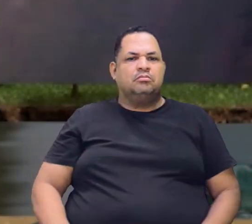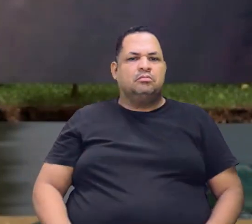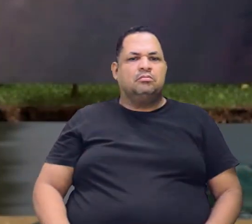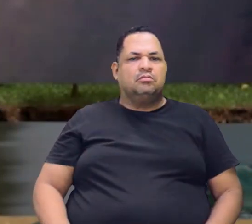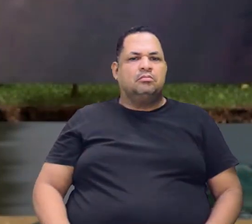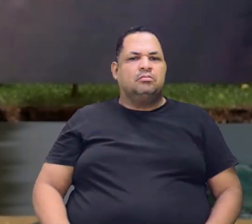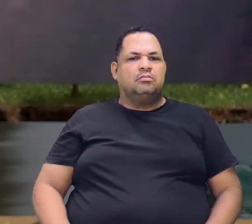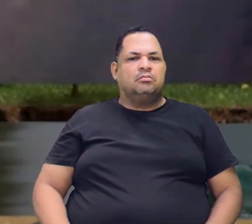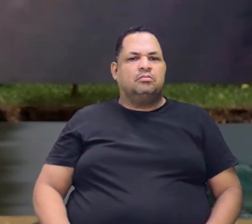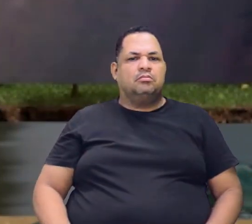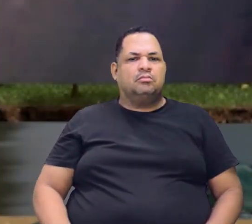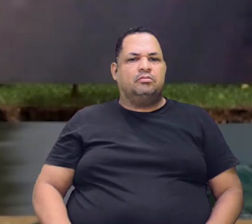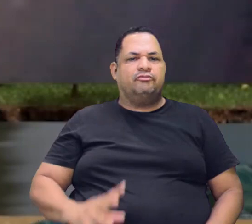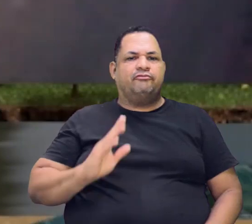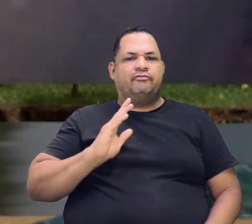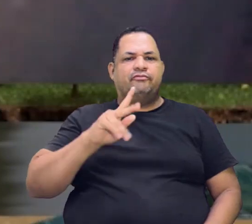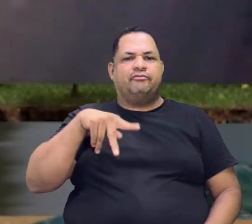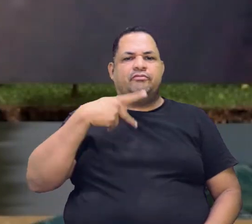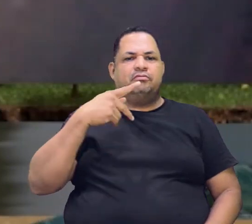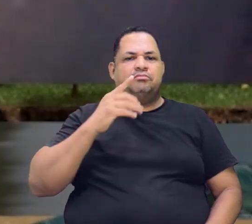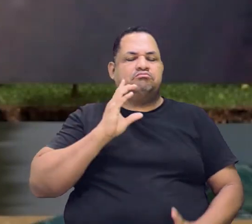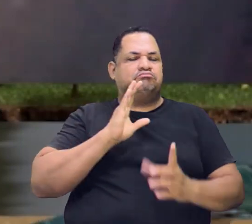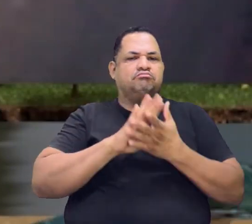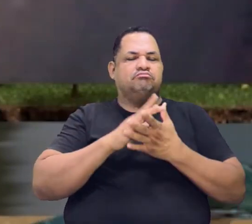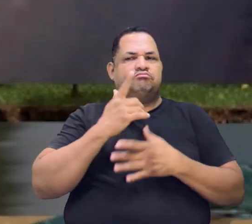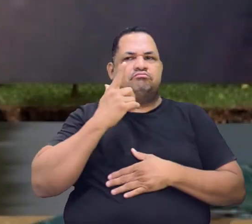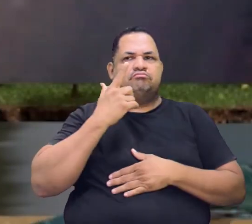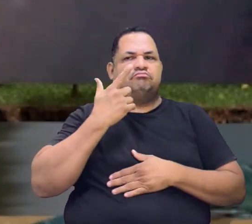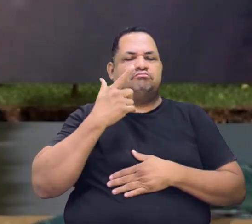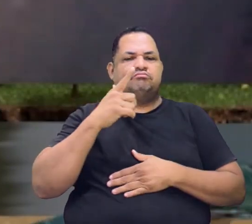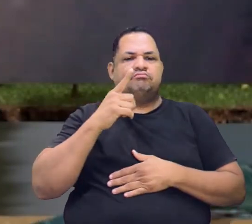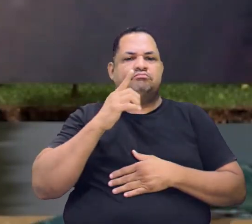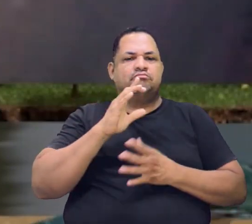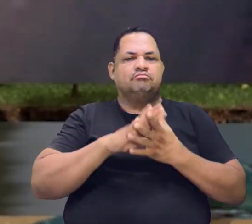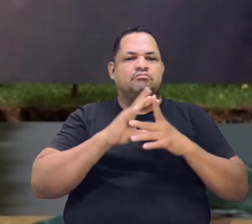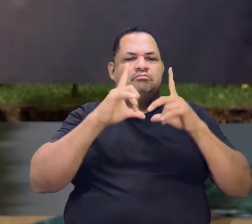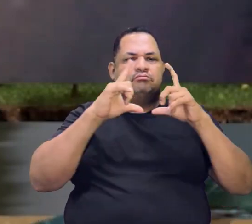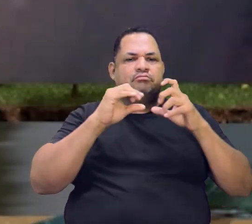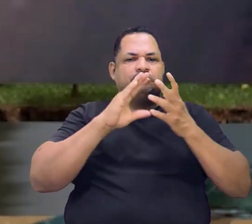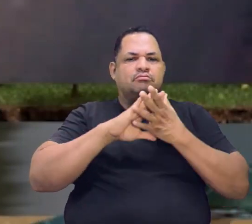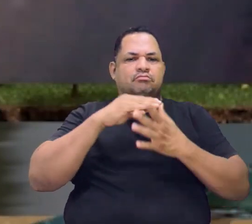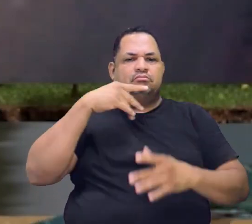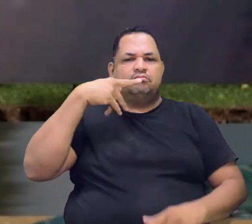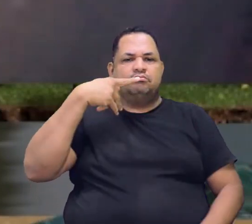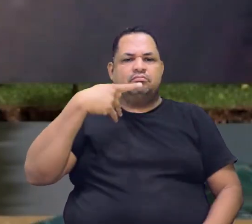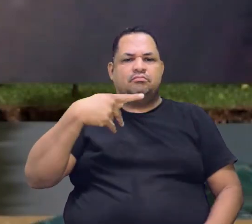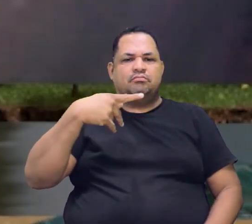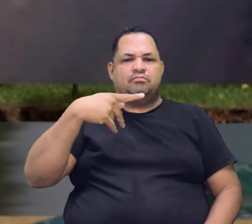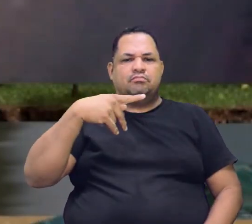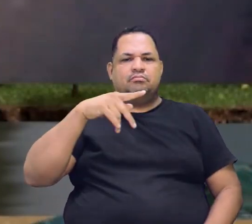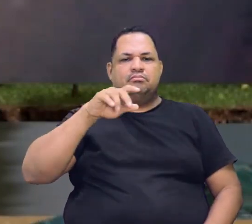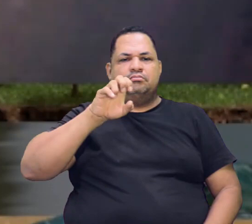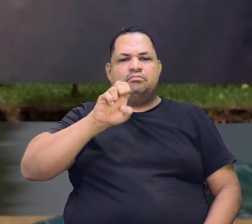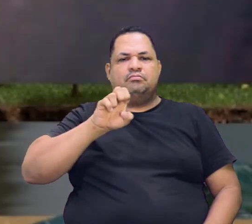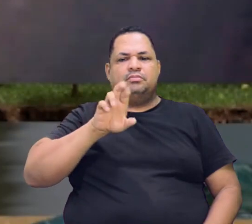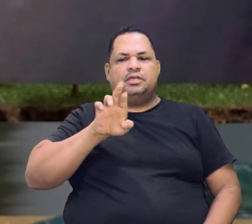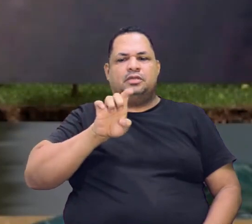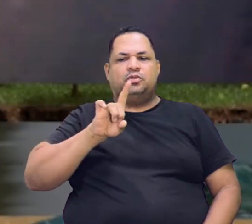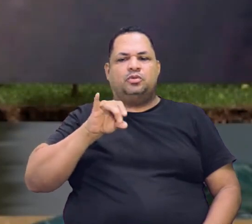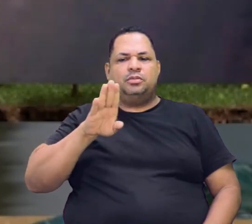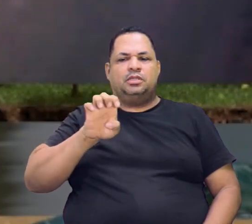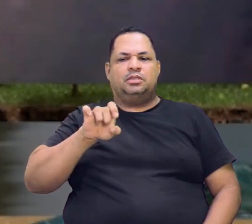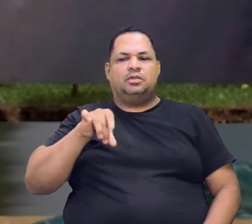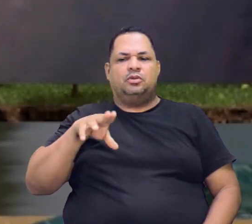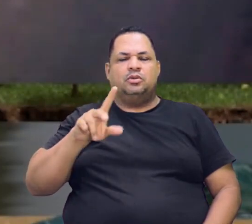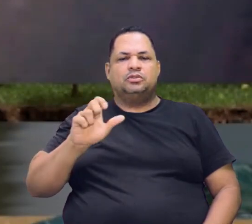tias disseram que existe a foto, mas não consigo encontrar. O meu tio Pedro Benarroche. Eu chamo de tio porque é parente nosso,